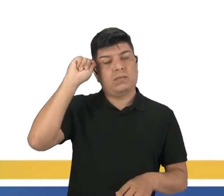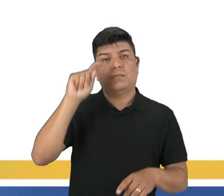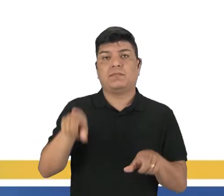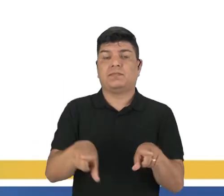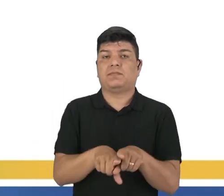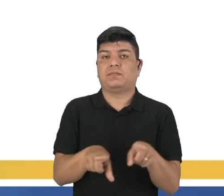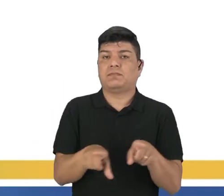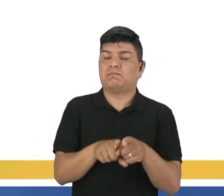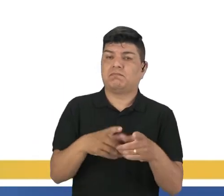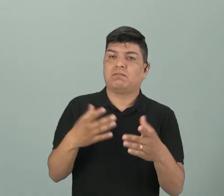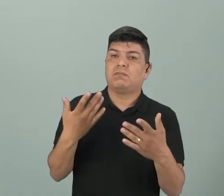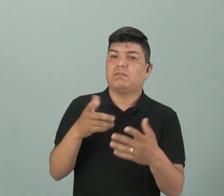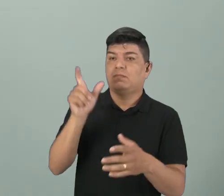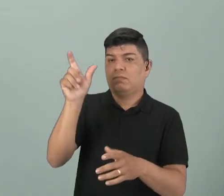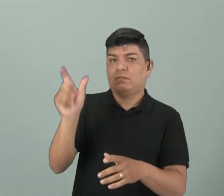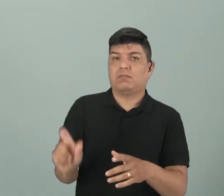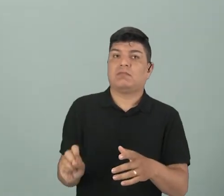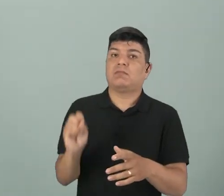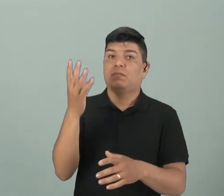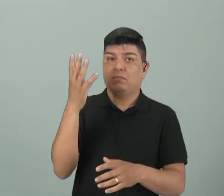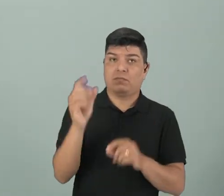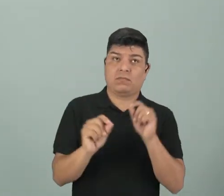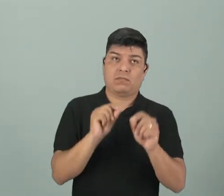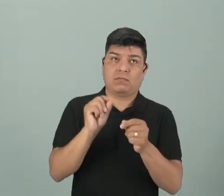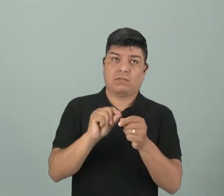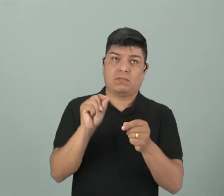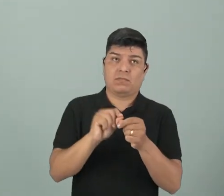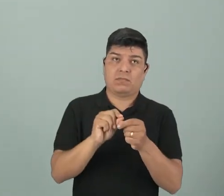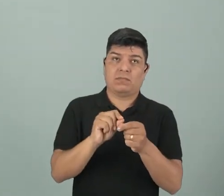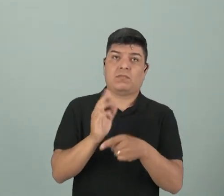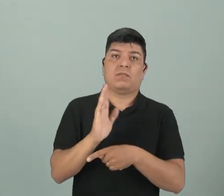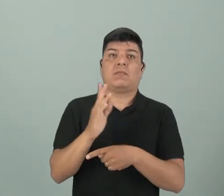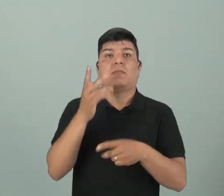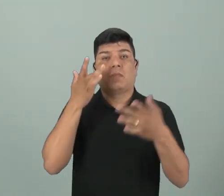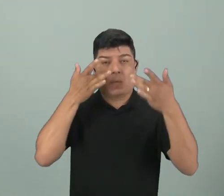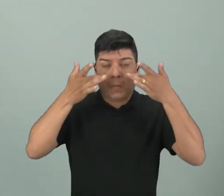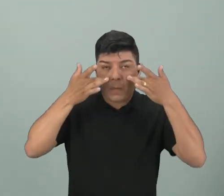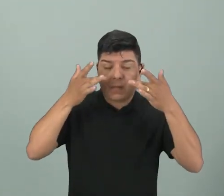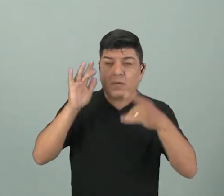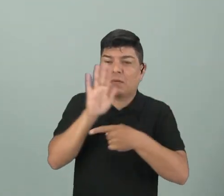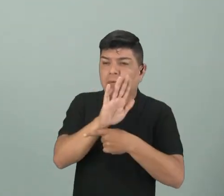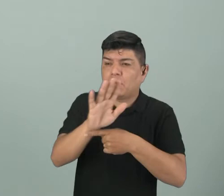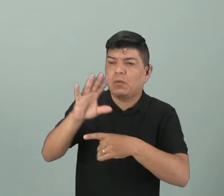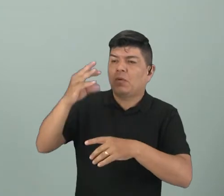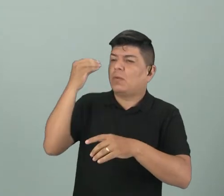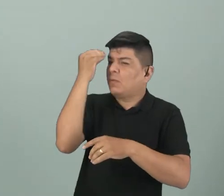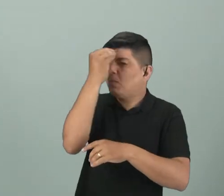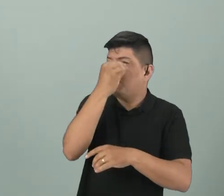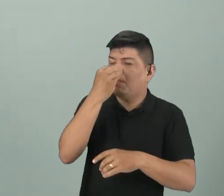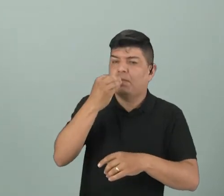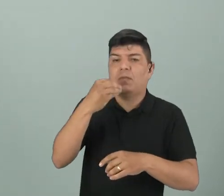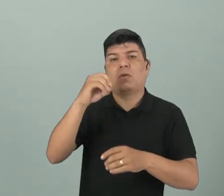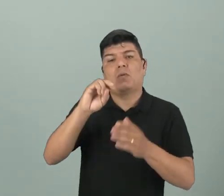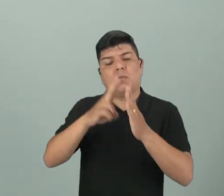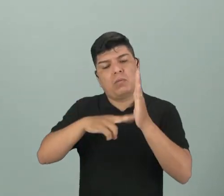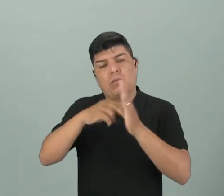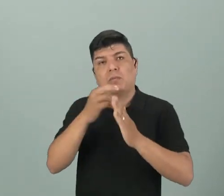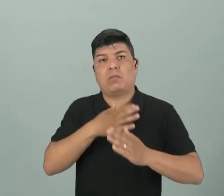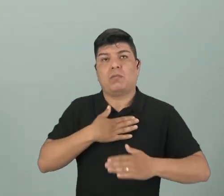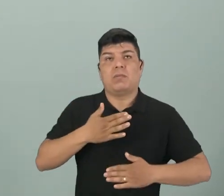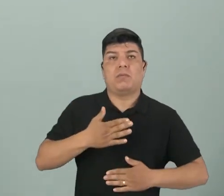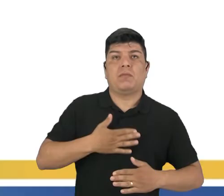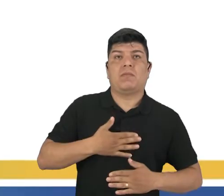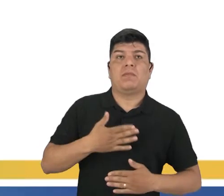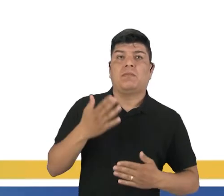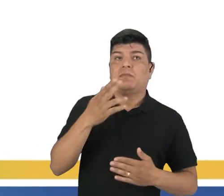do tipo de cena que ele vai fazer, o maquiador vai lá e ajeita o rosto, pinta o corpo. E a